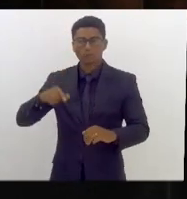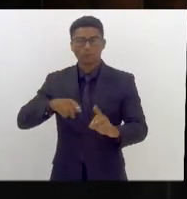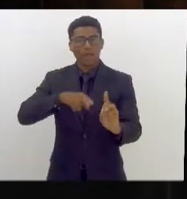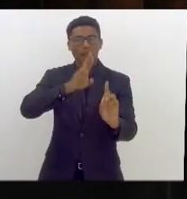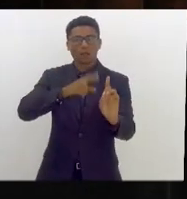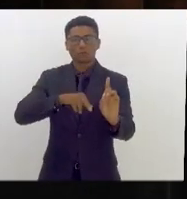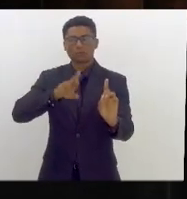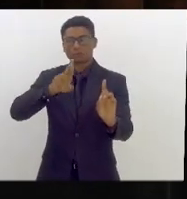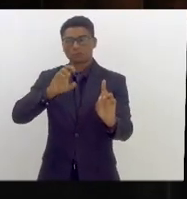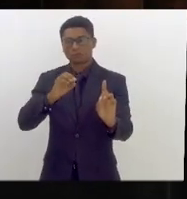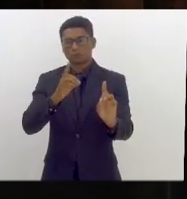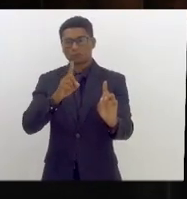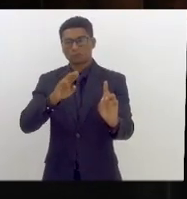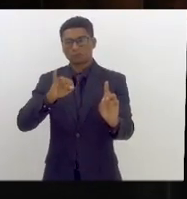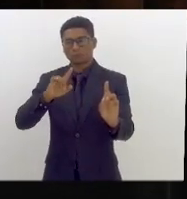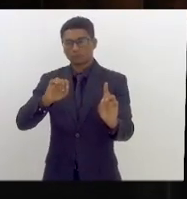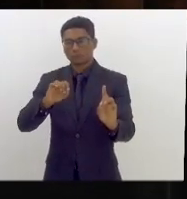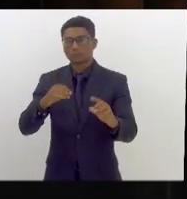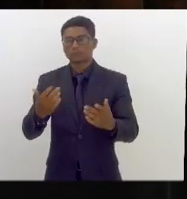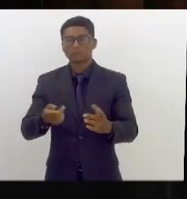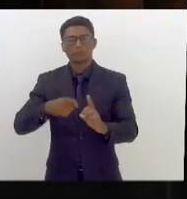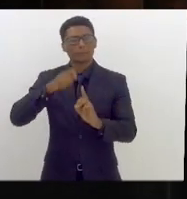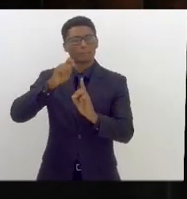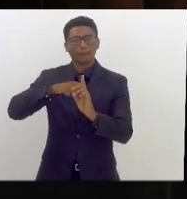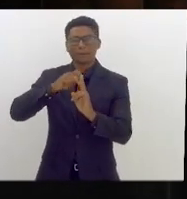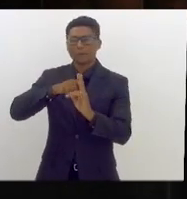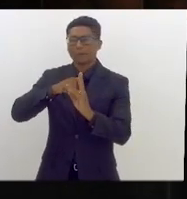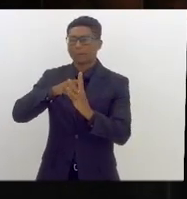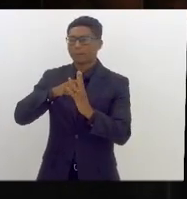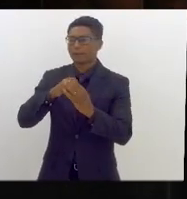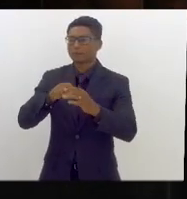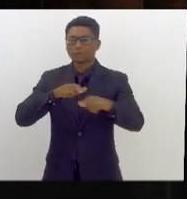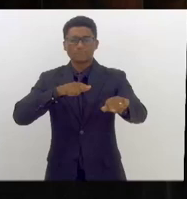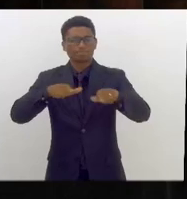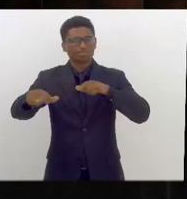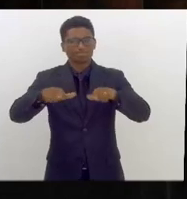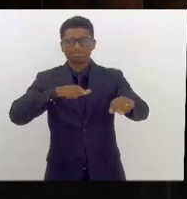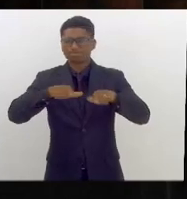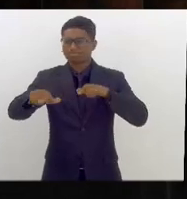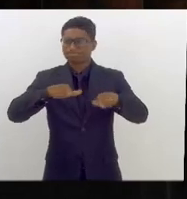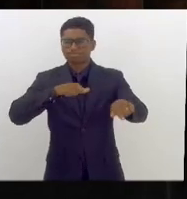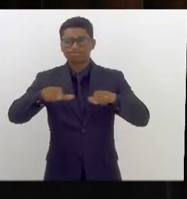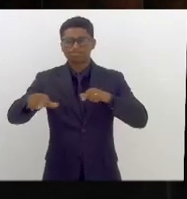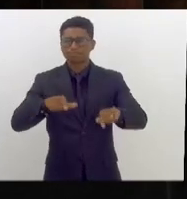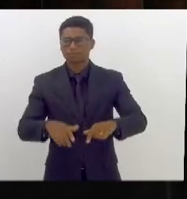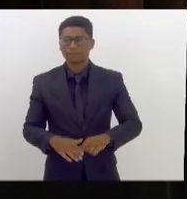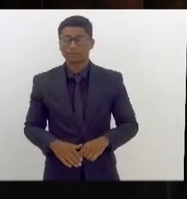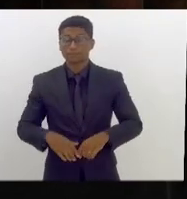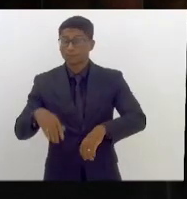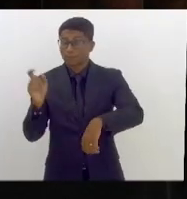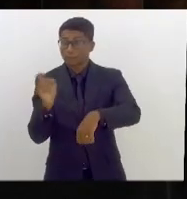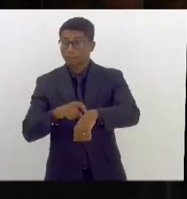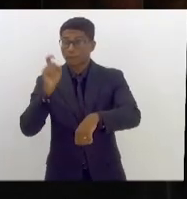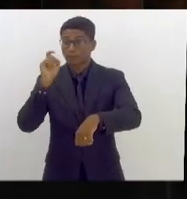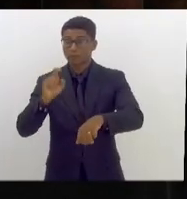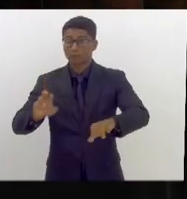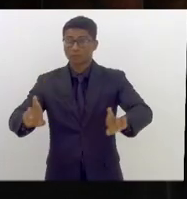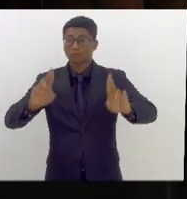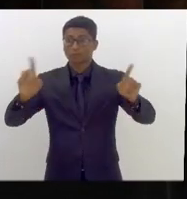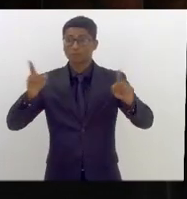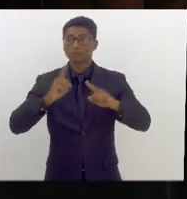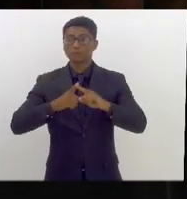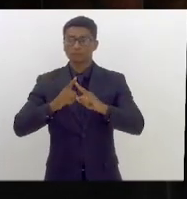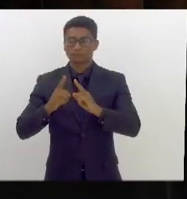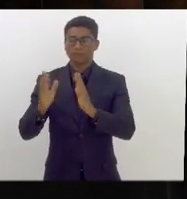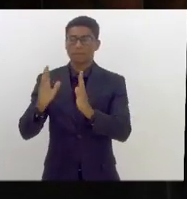do nosso trabalho, e foram meses de intenso trabalho e num momento atípico, porque foi num momento